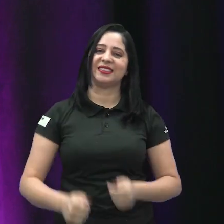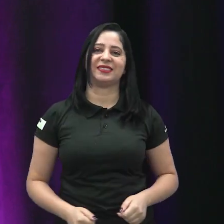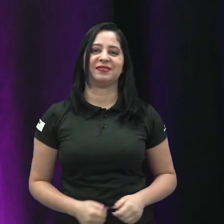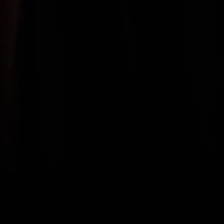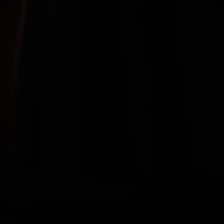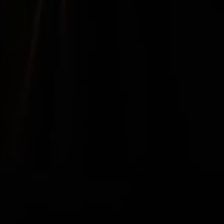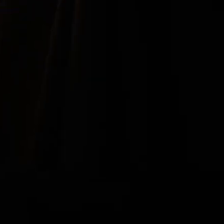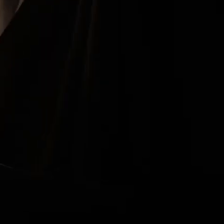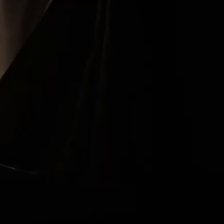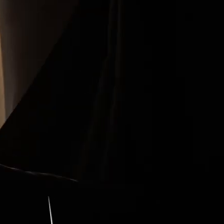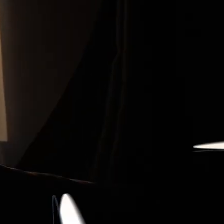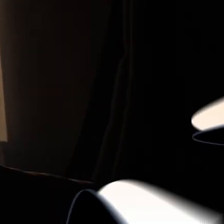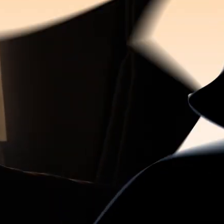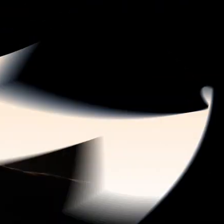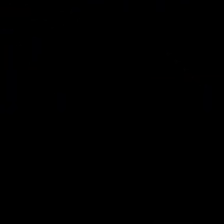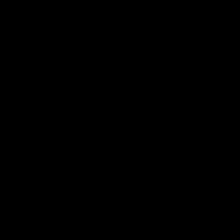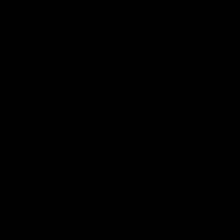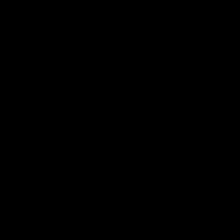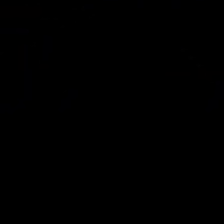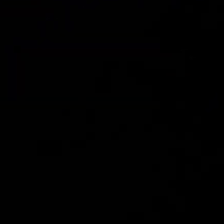começando.